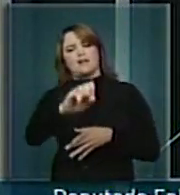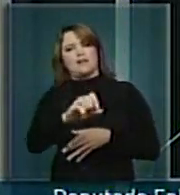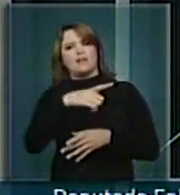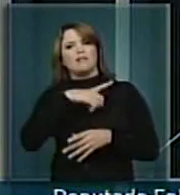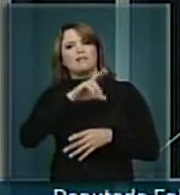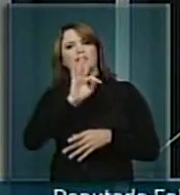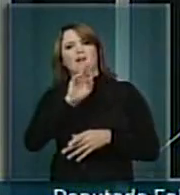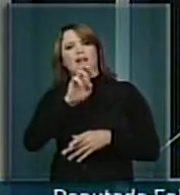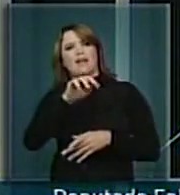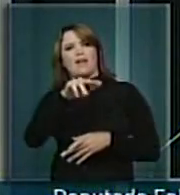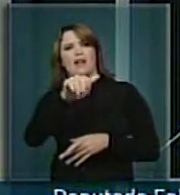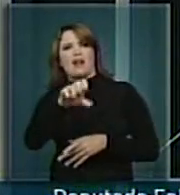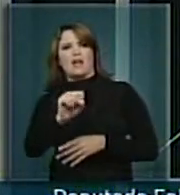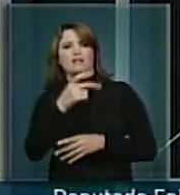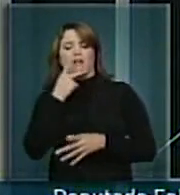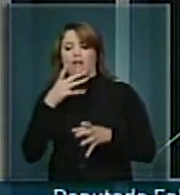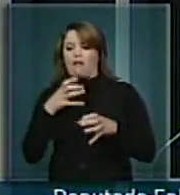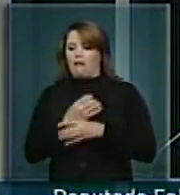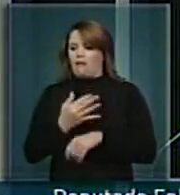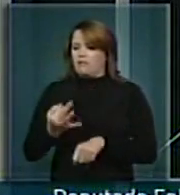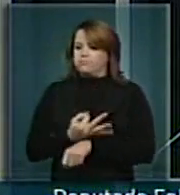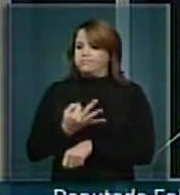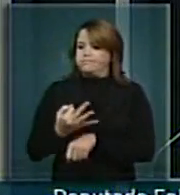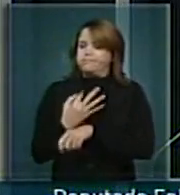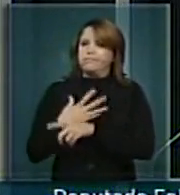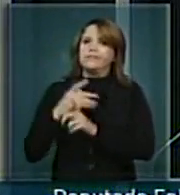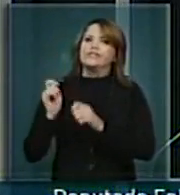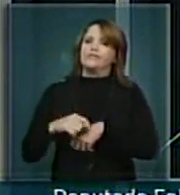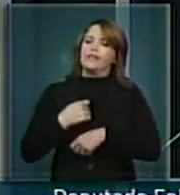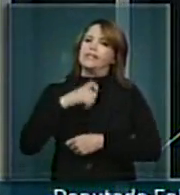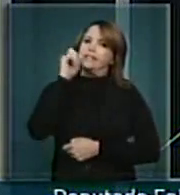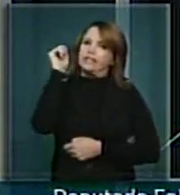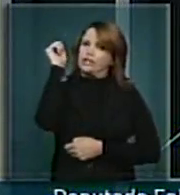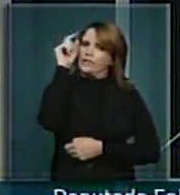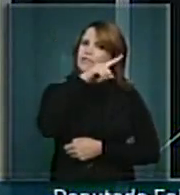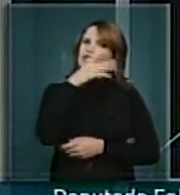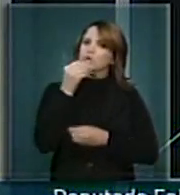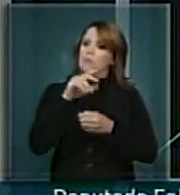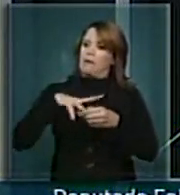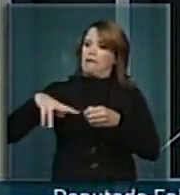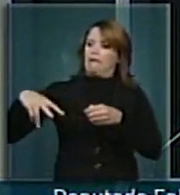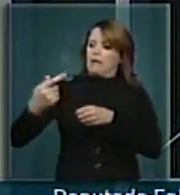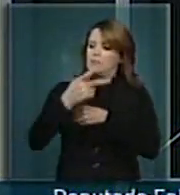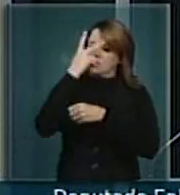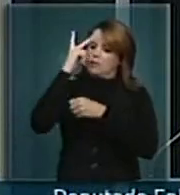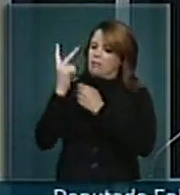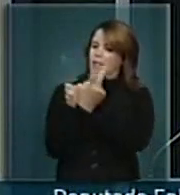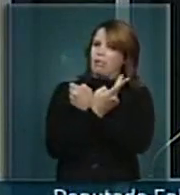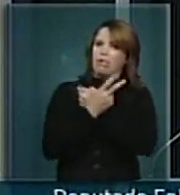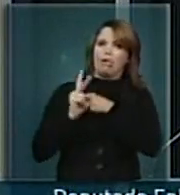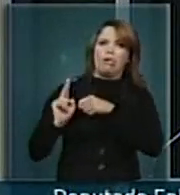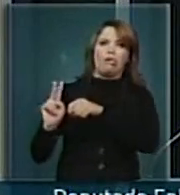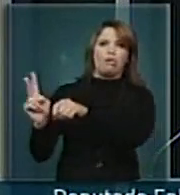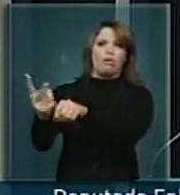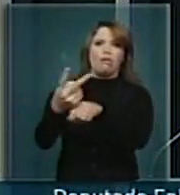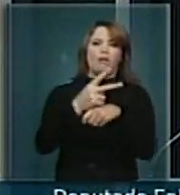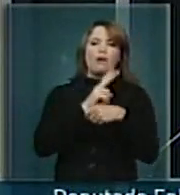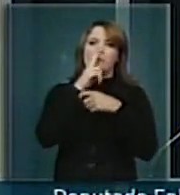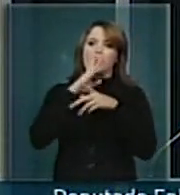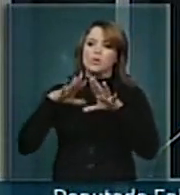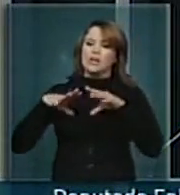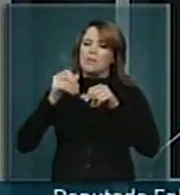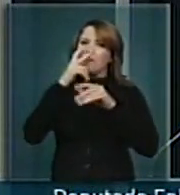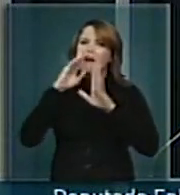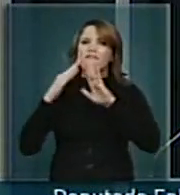e Terena amargam a realidade cruel do cerco branco, que transformou o território numa espécie